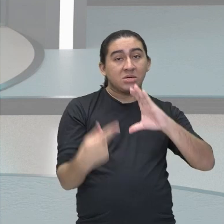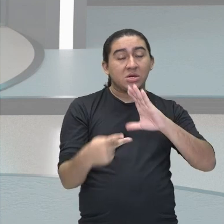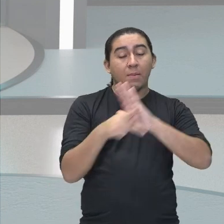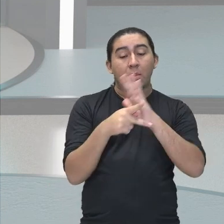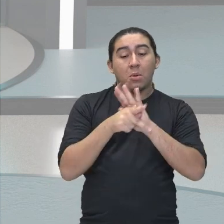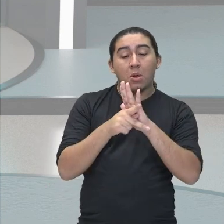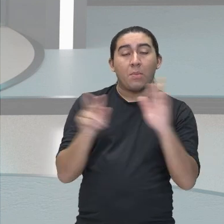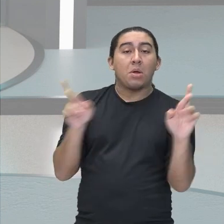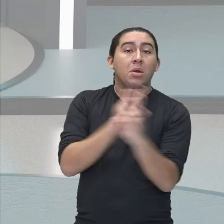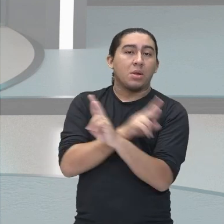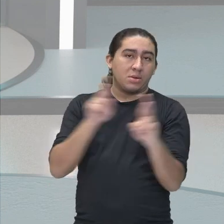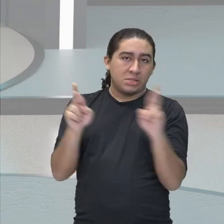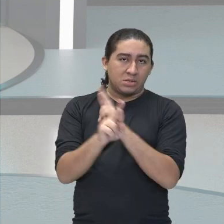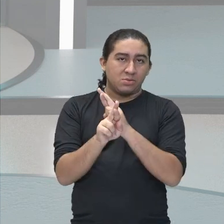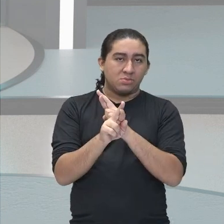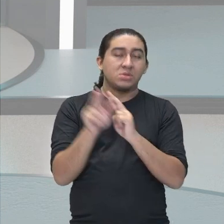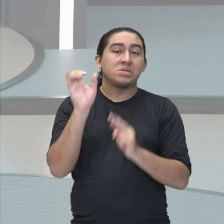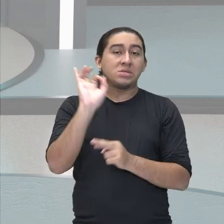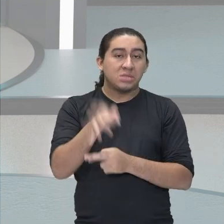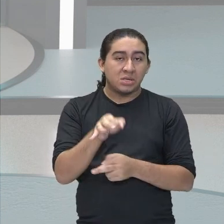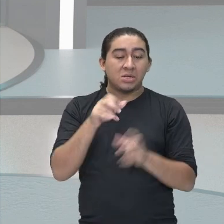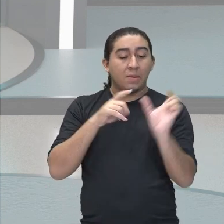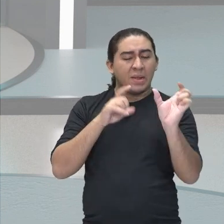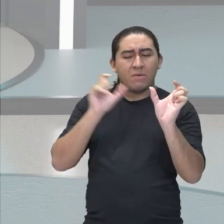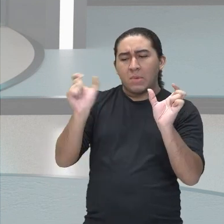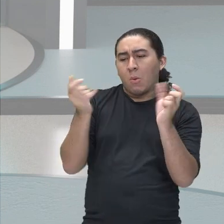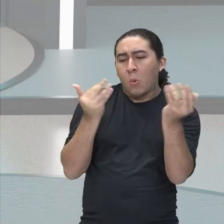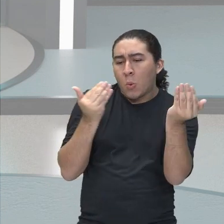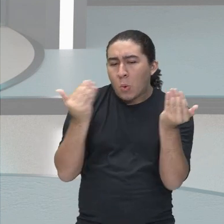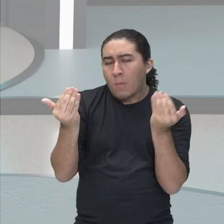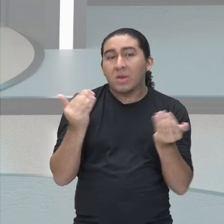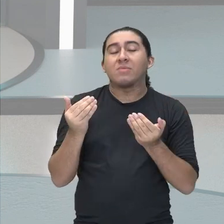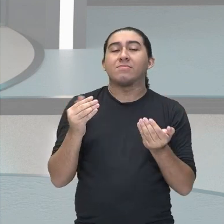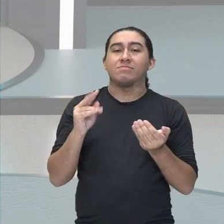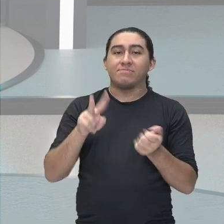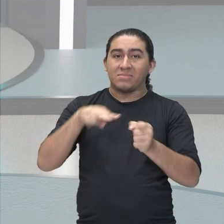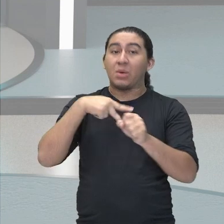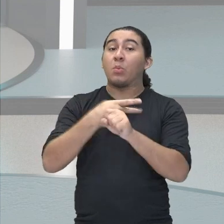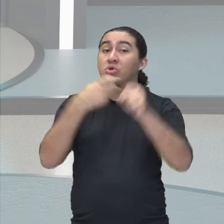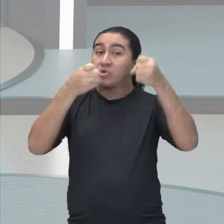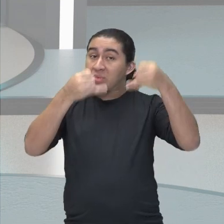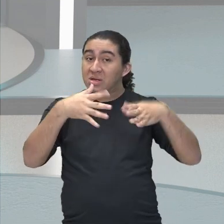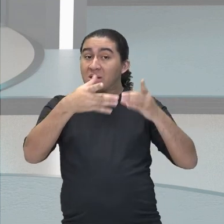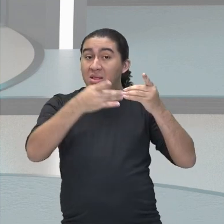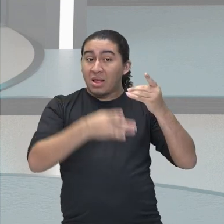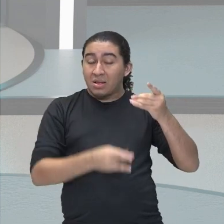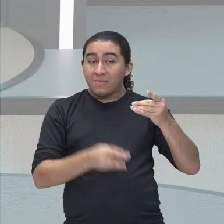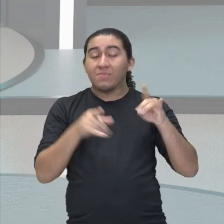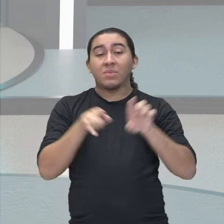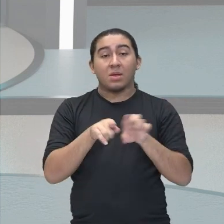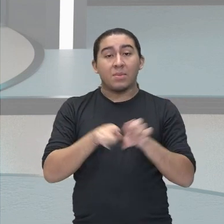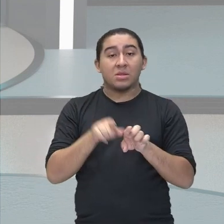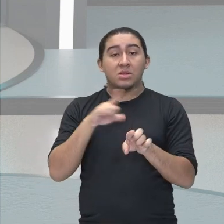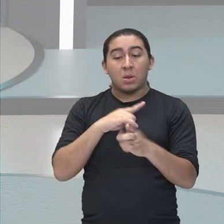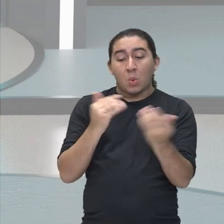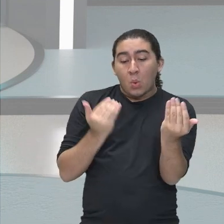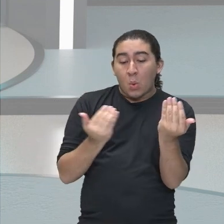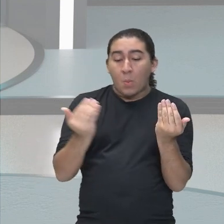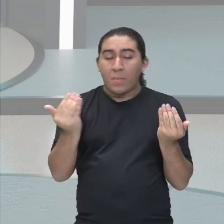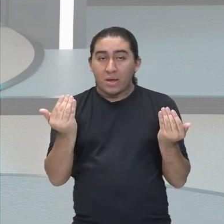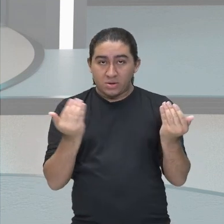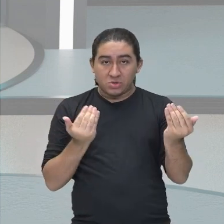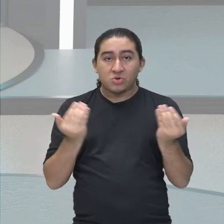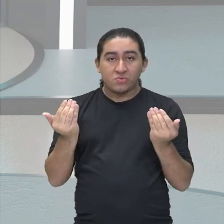si. Então, a gente vai já tirar a dúvida de vocês, além desse comparativo, que vai comparar,